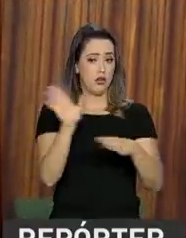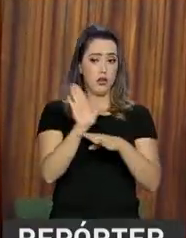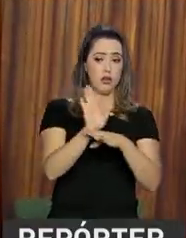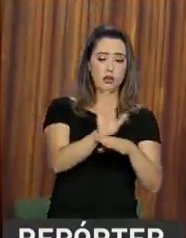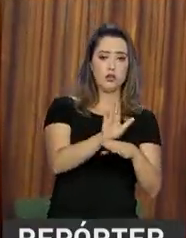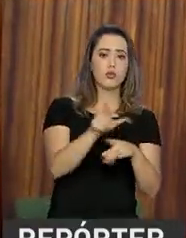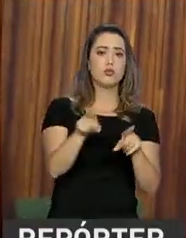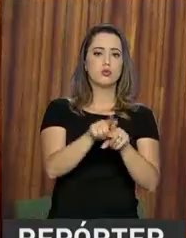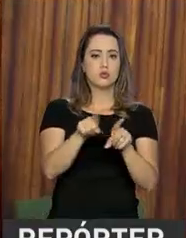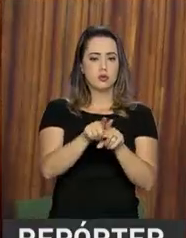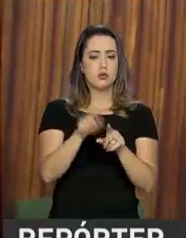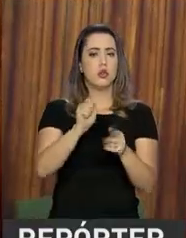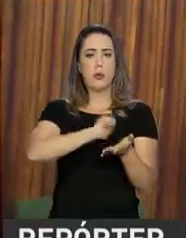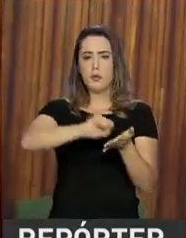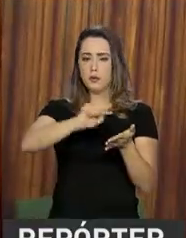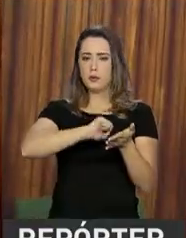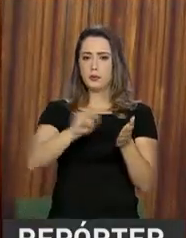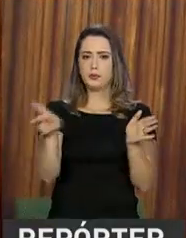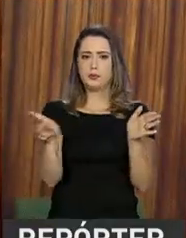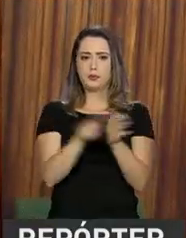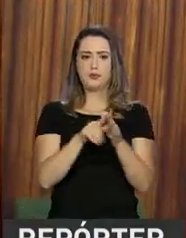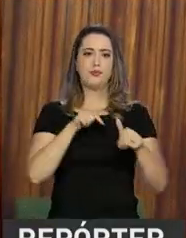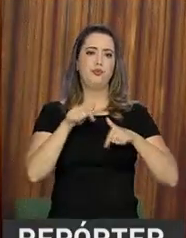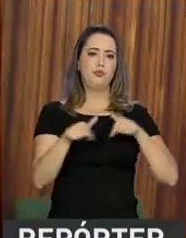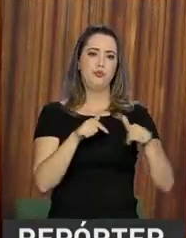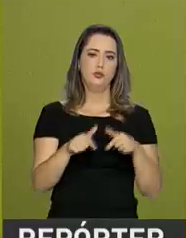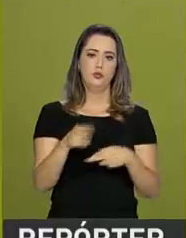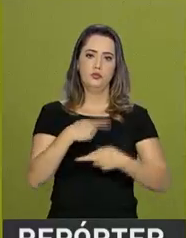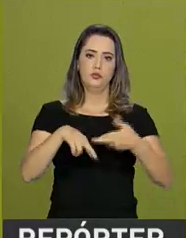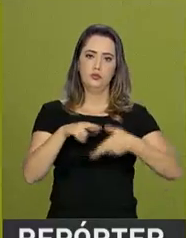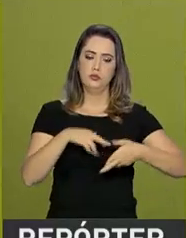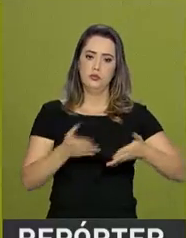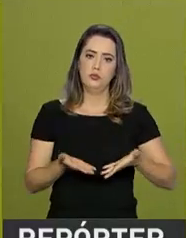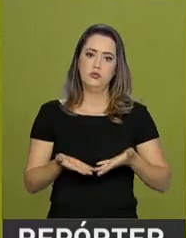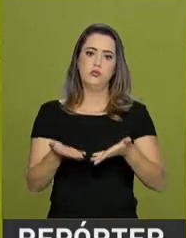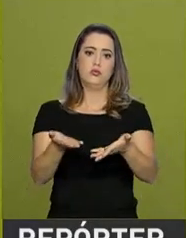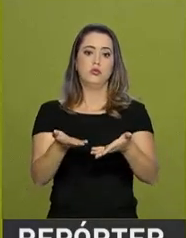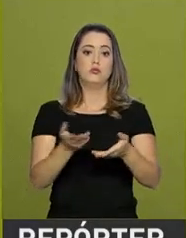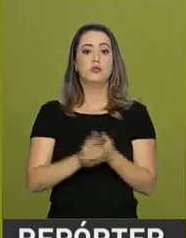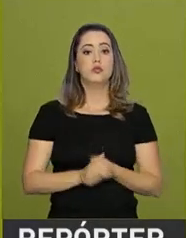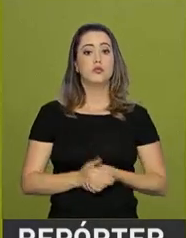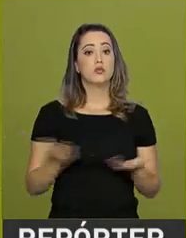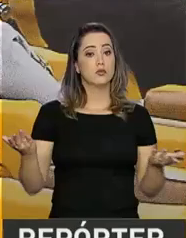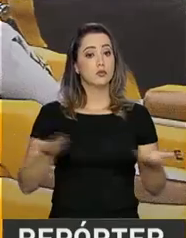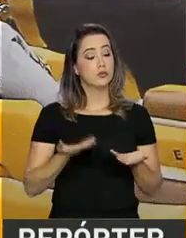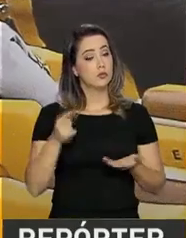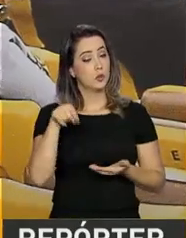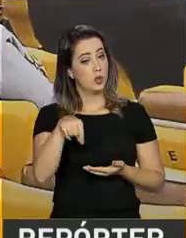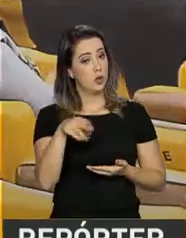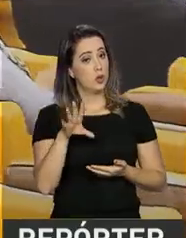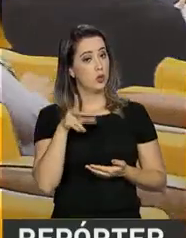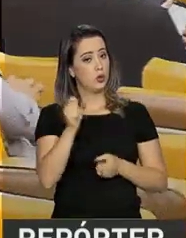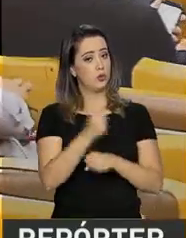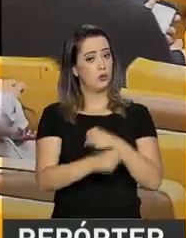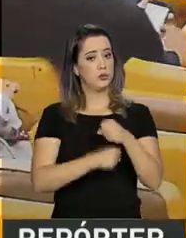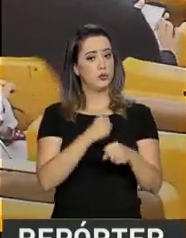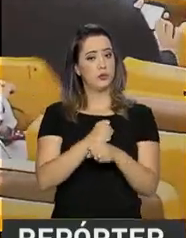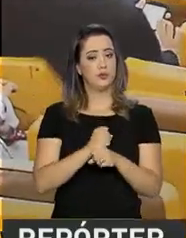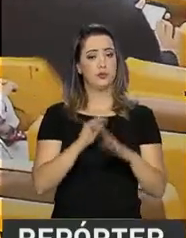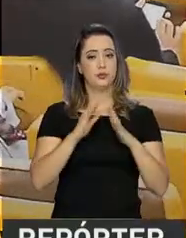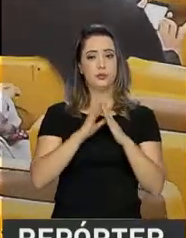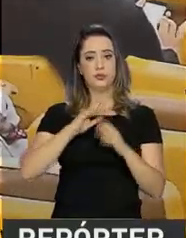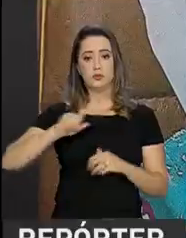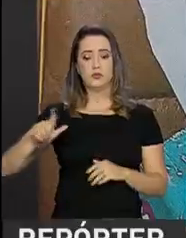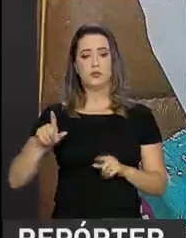voluntariado que também podem inscrever-se iniciativa de voluntariado no prêmio além do prêmio que a partir de agora será anual a casa civil